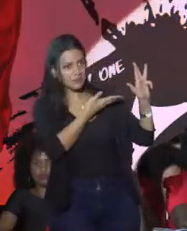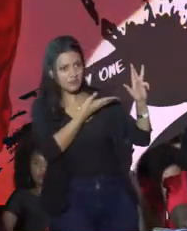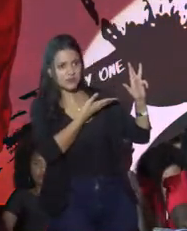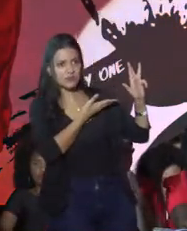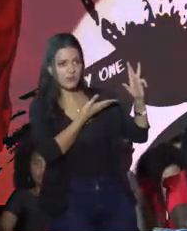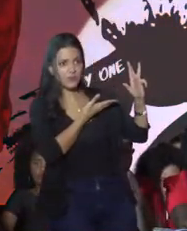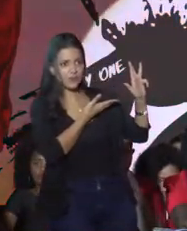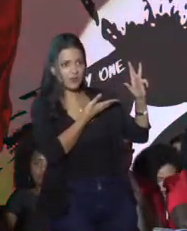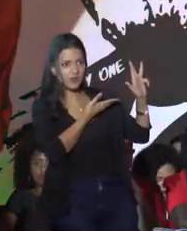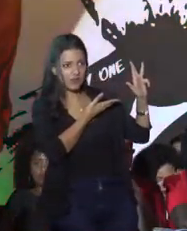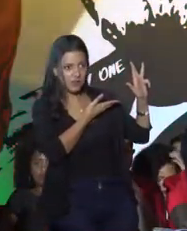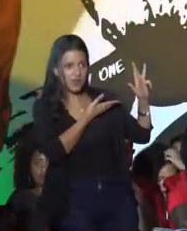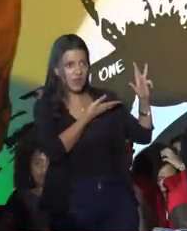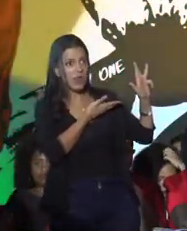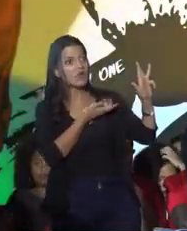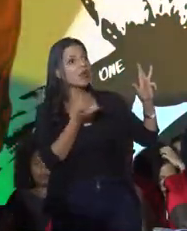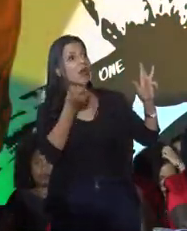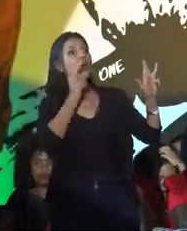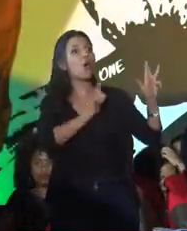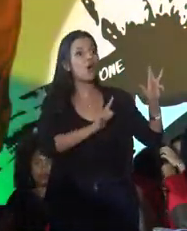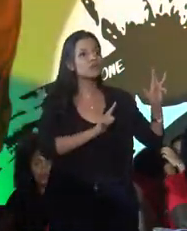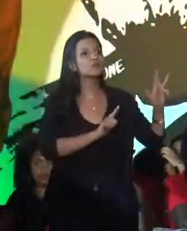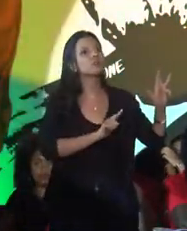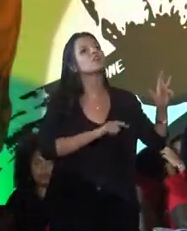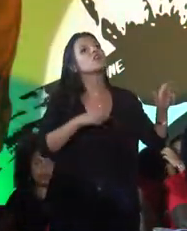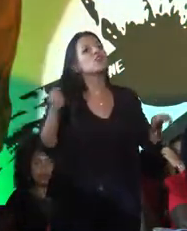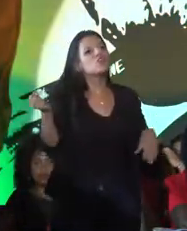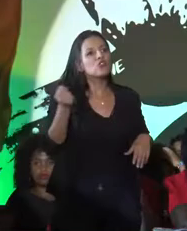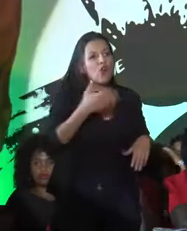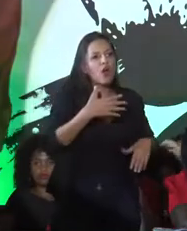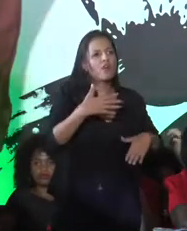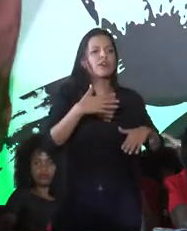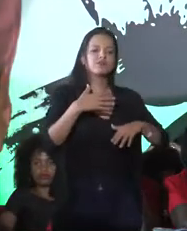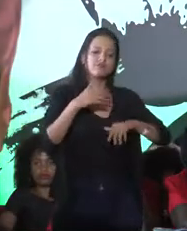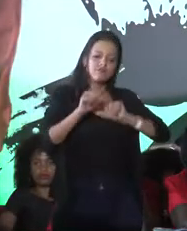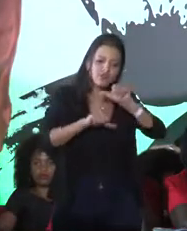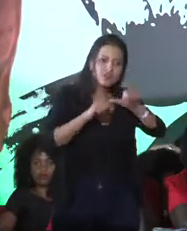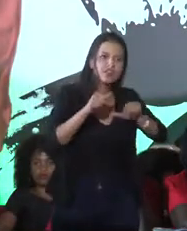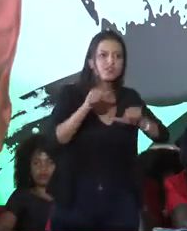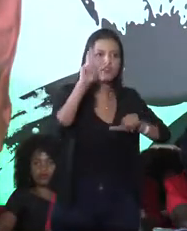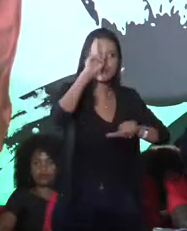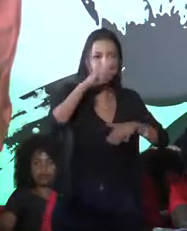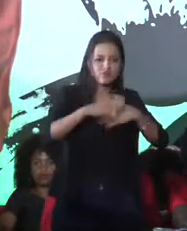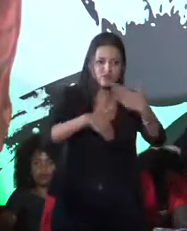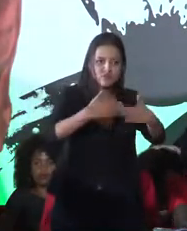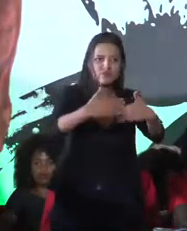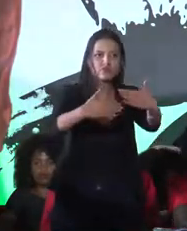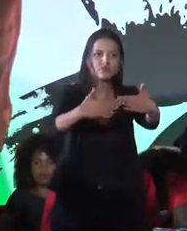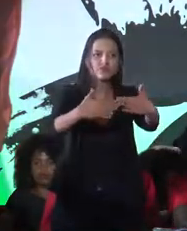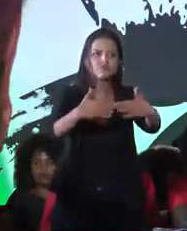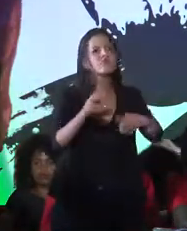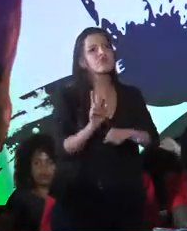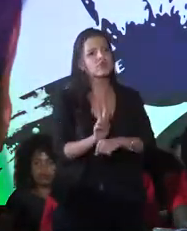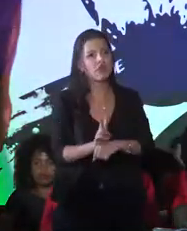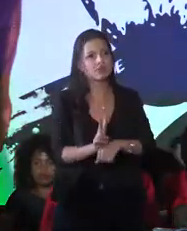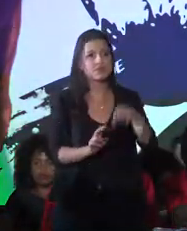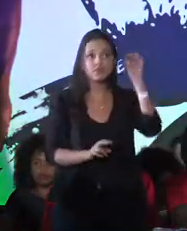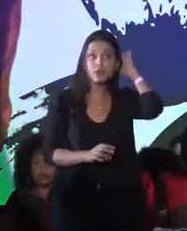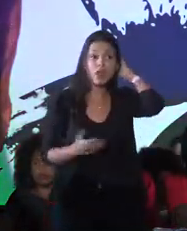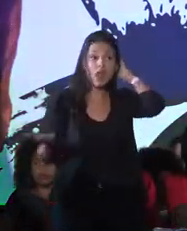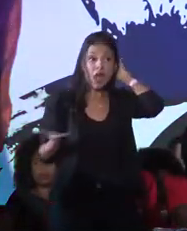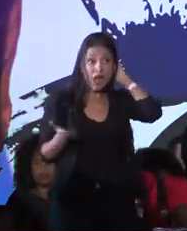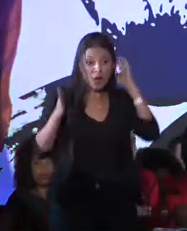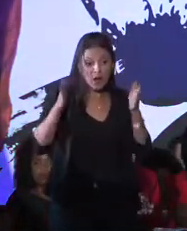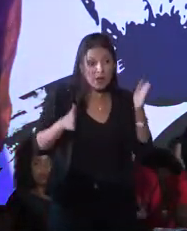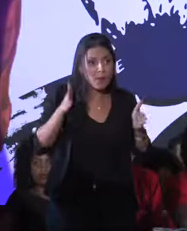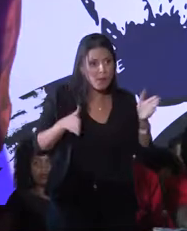para liderar um novo curso. essa página obscura,